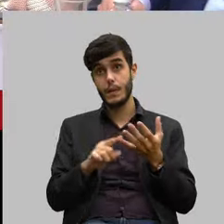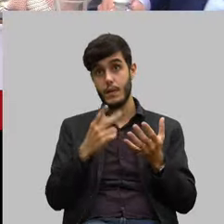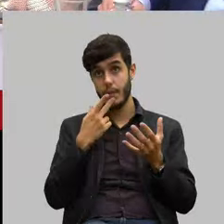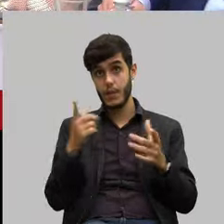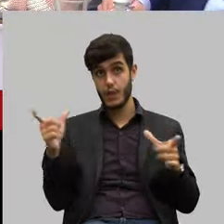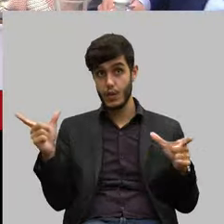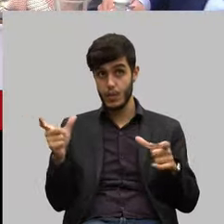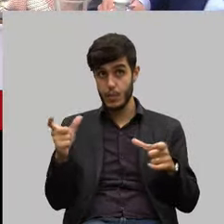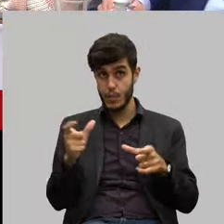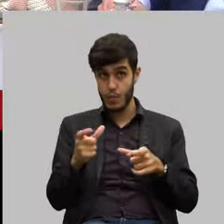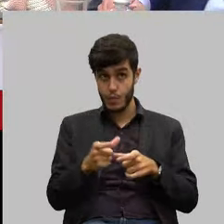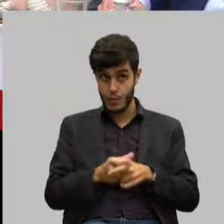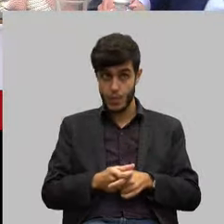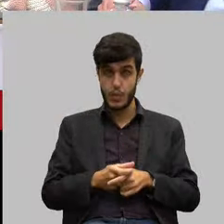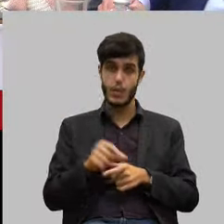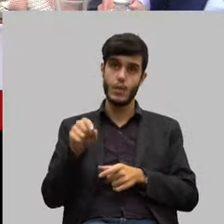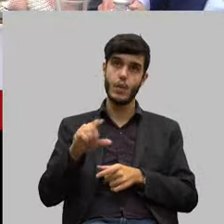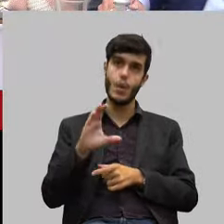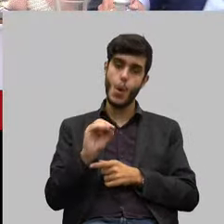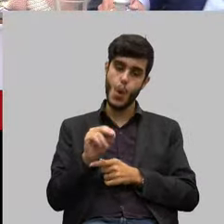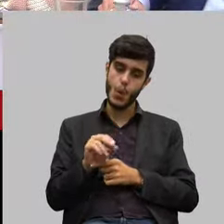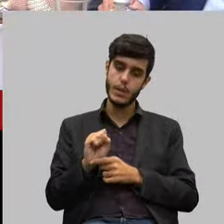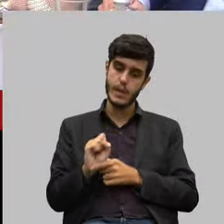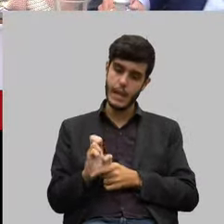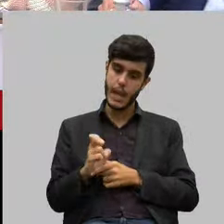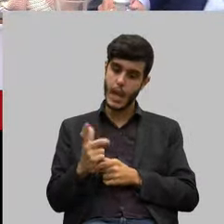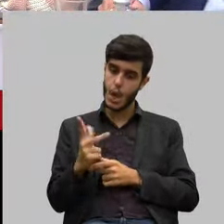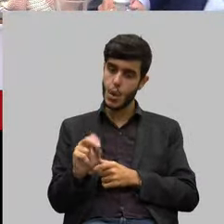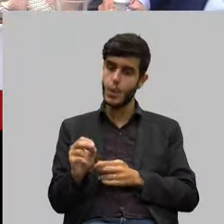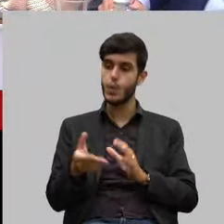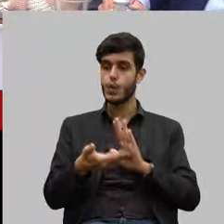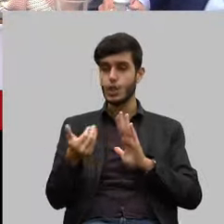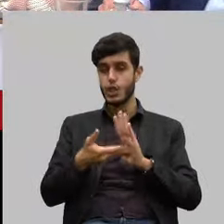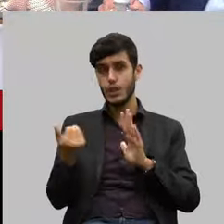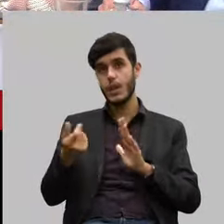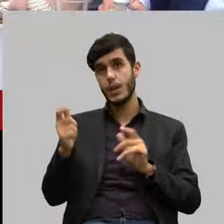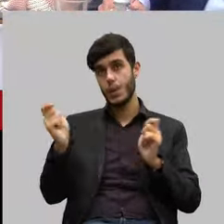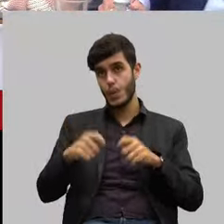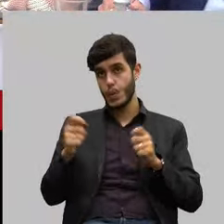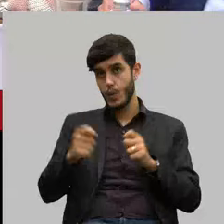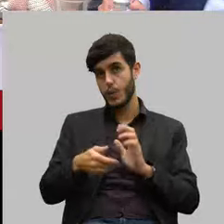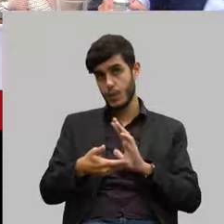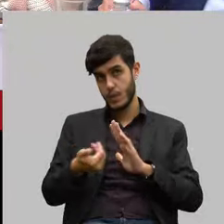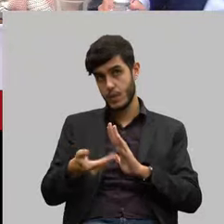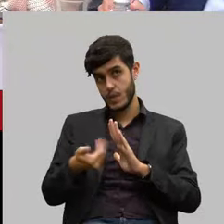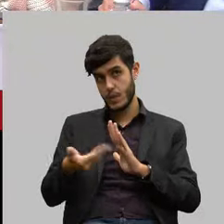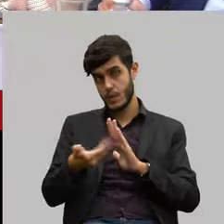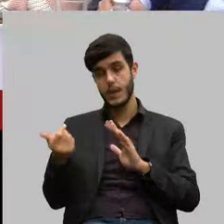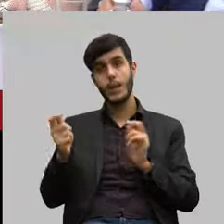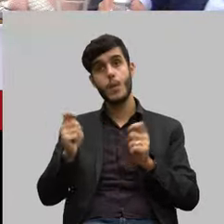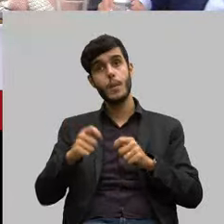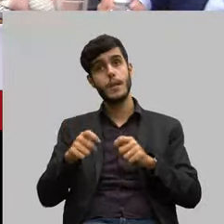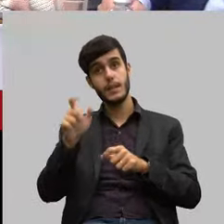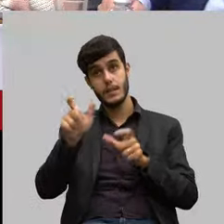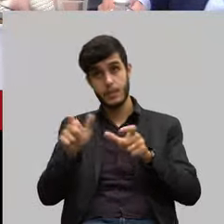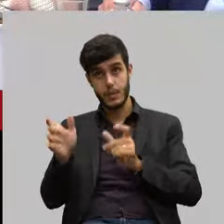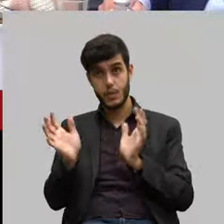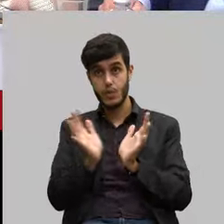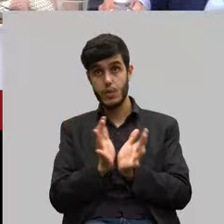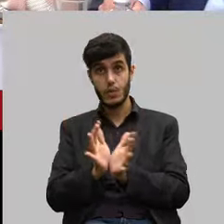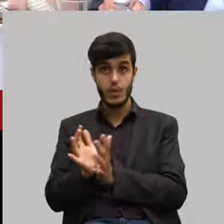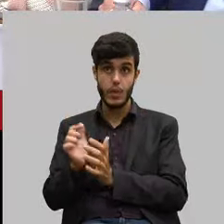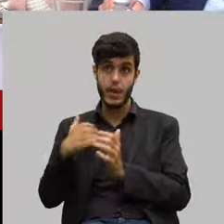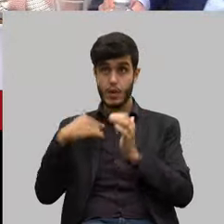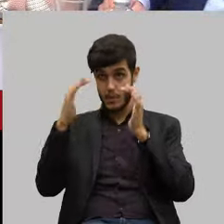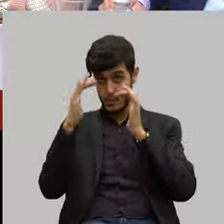diminuindo esvaziando retirando competências vocês estão retirando competências por respeito aos colegas